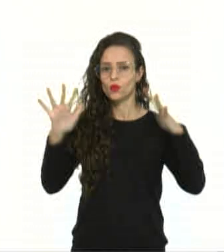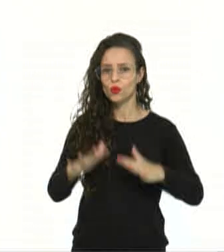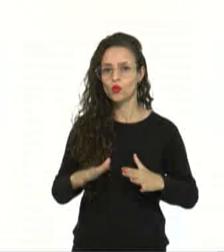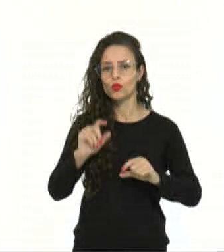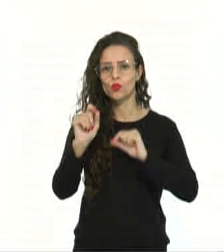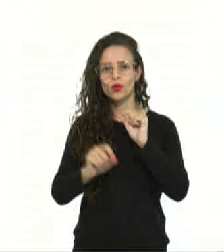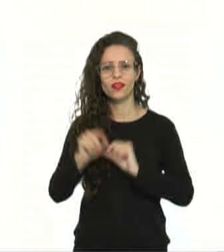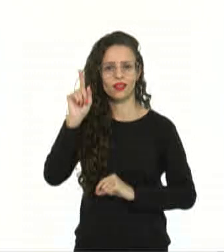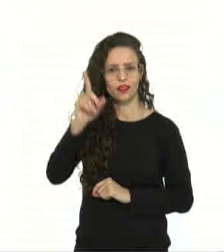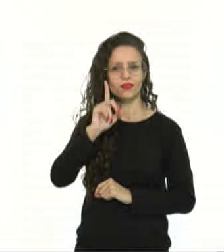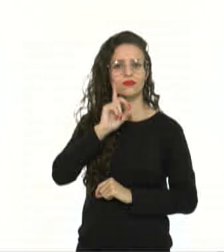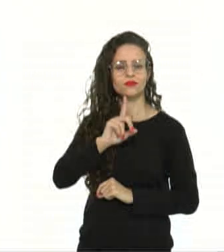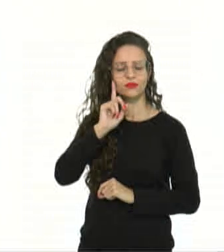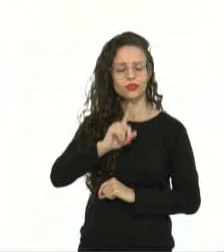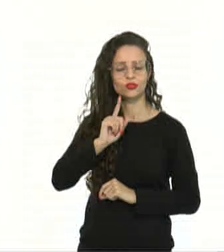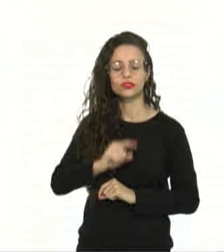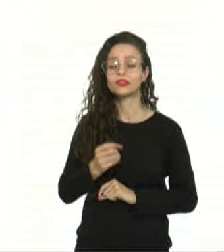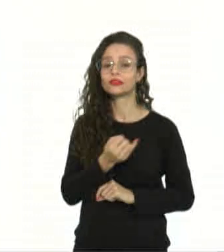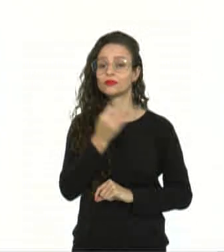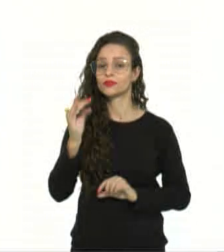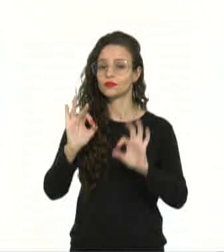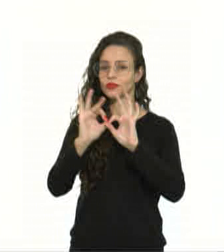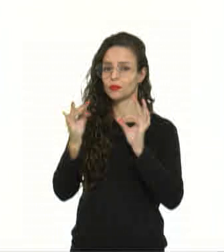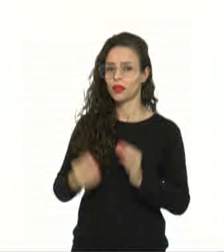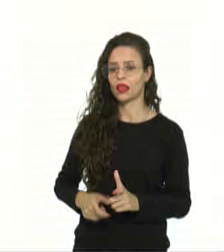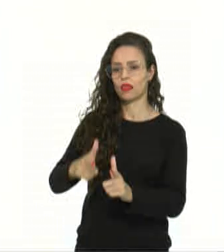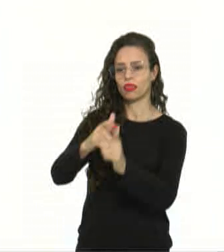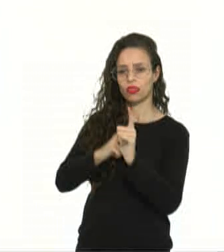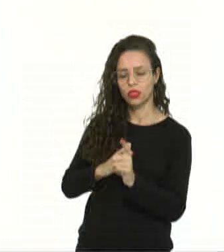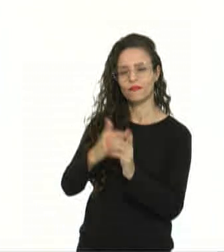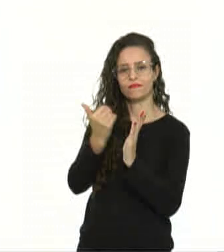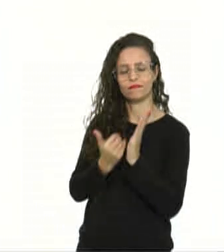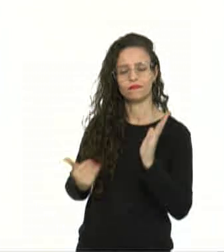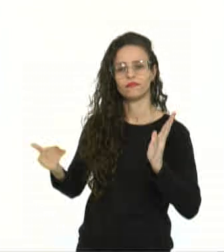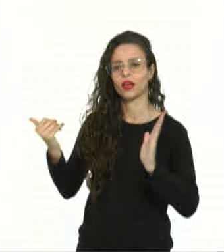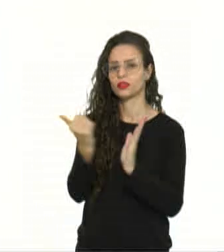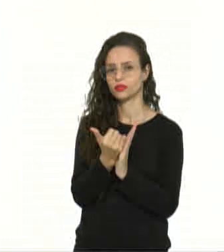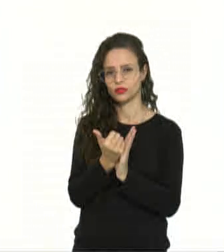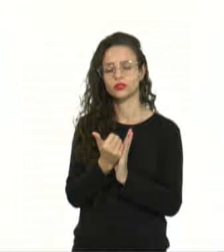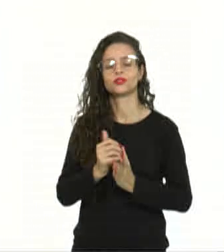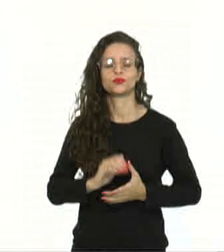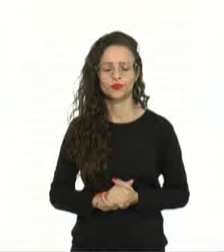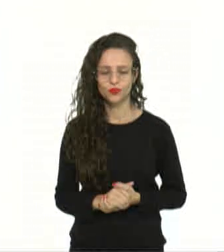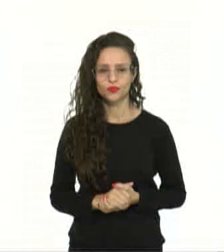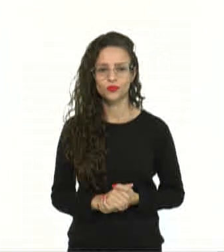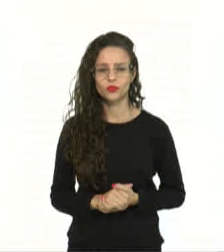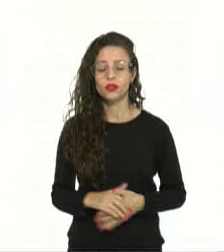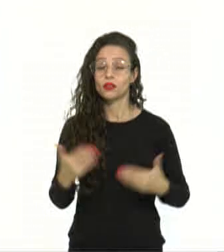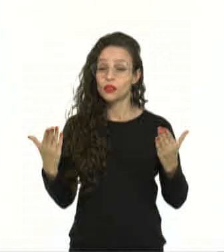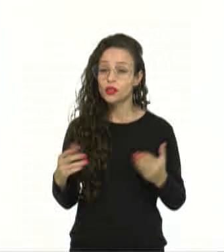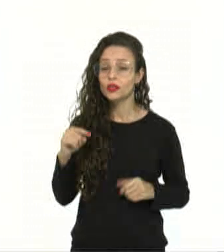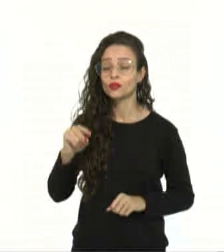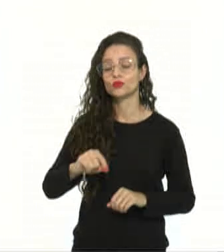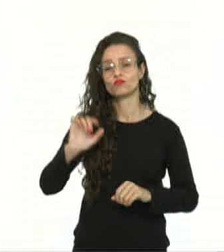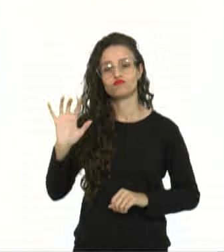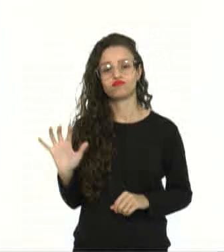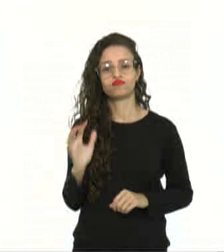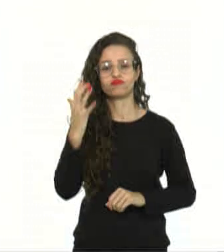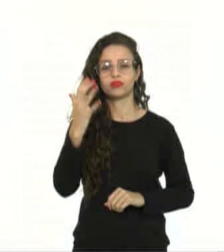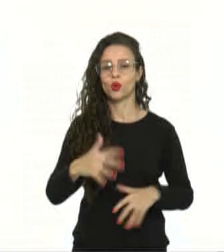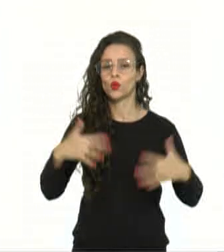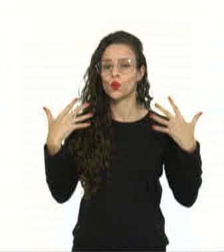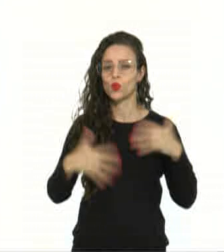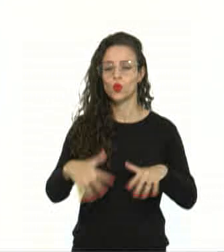Estados Unidos e muitas famílias acabaram devendo mais por suas casas do que o próprio valor do imóvel. Isso desencadeou uma espiral